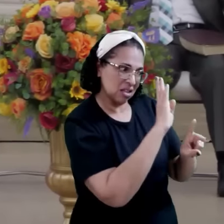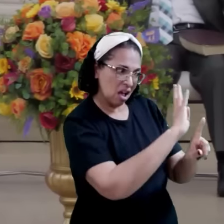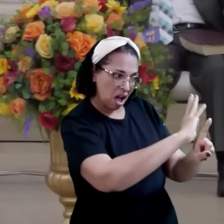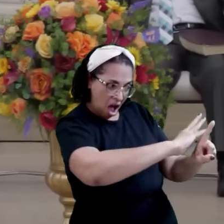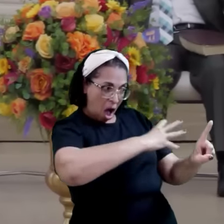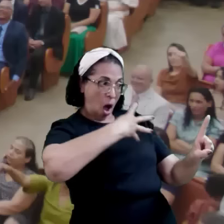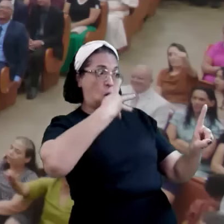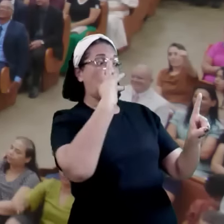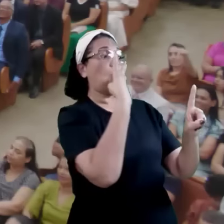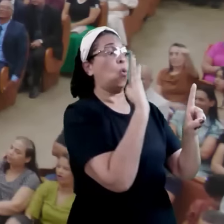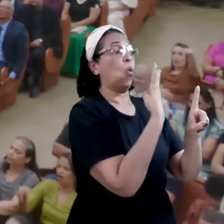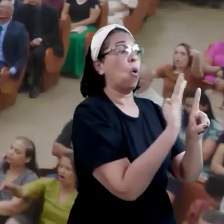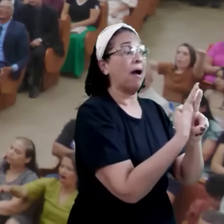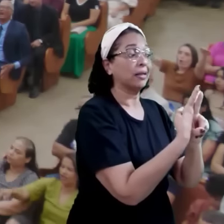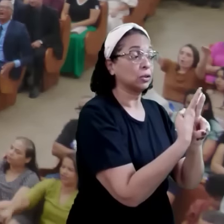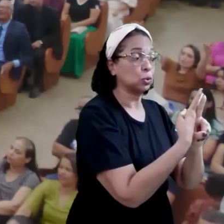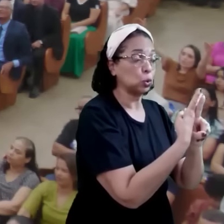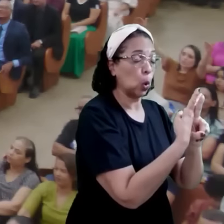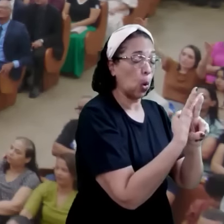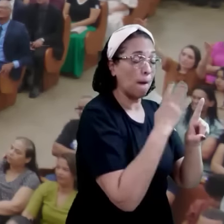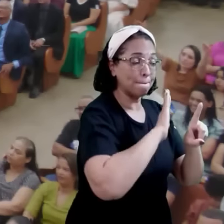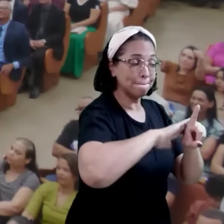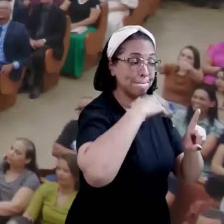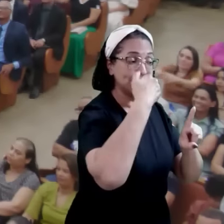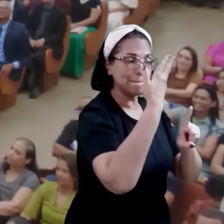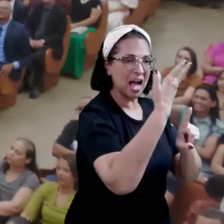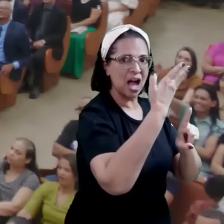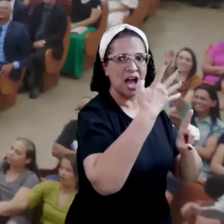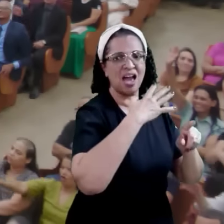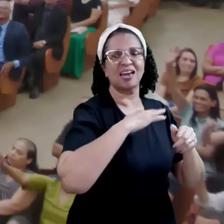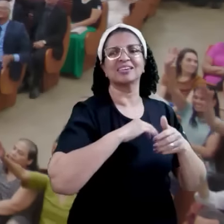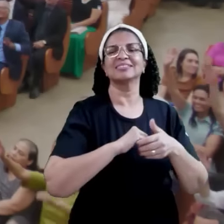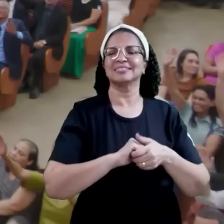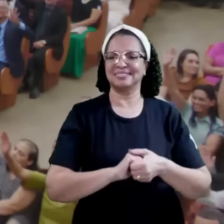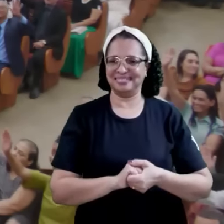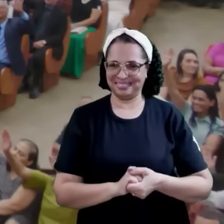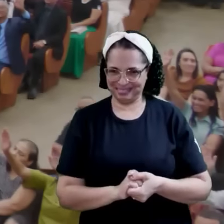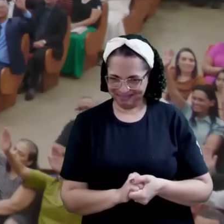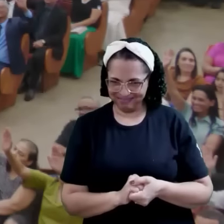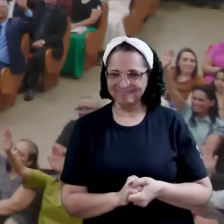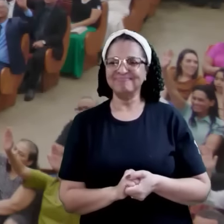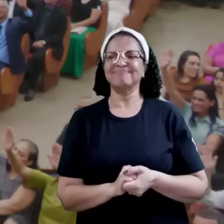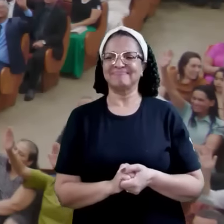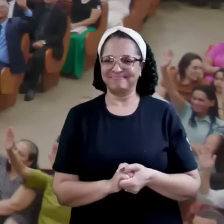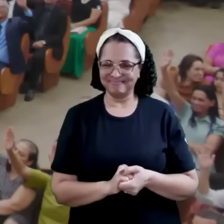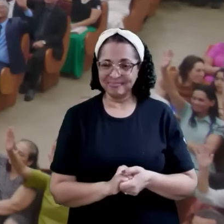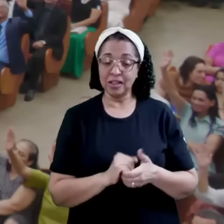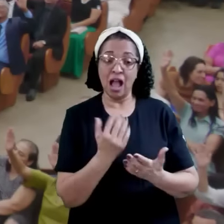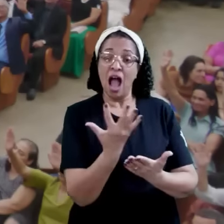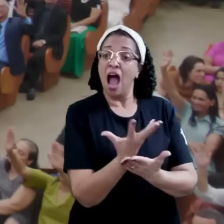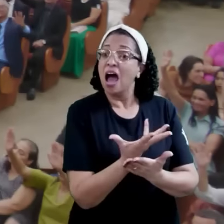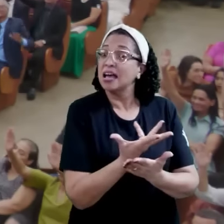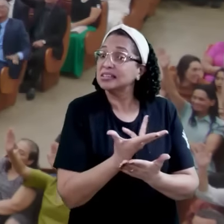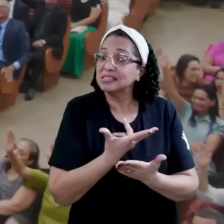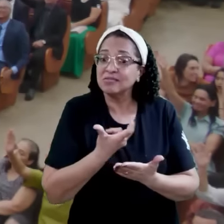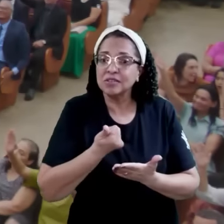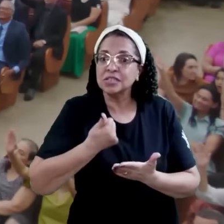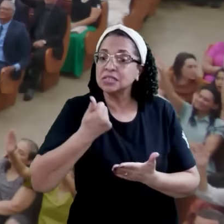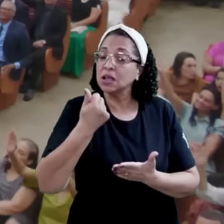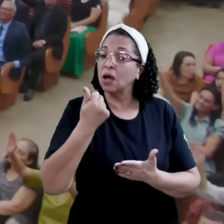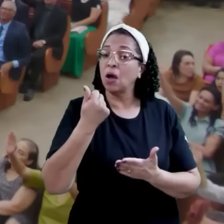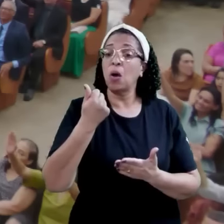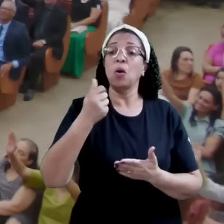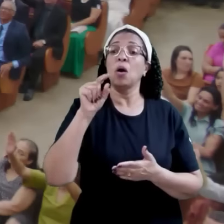foi foi se você crê recebe a profecia a salvação tá entrando na